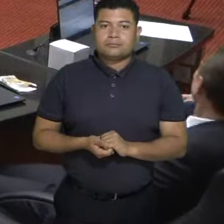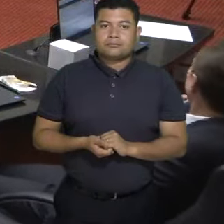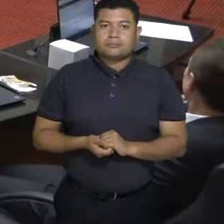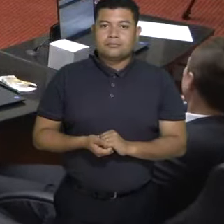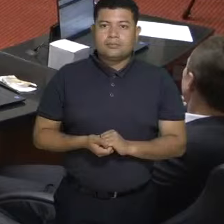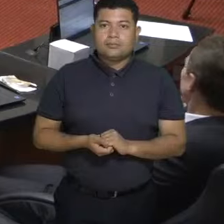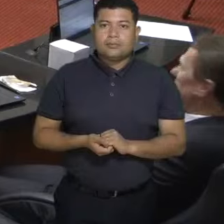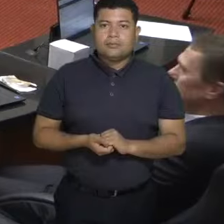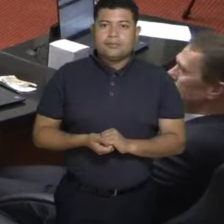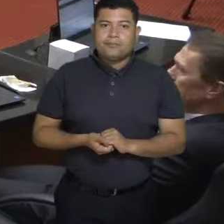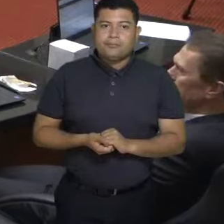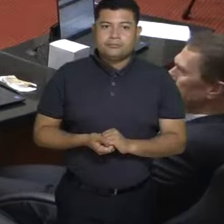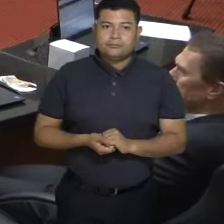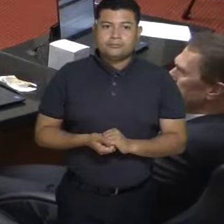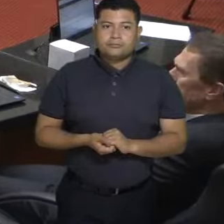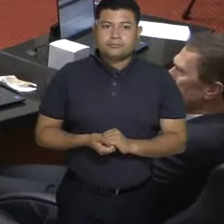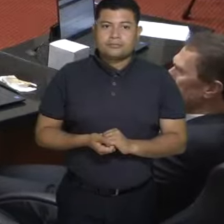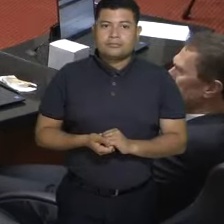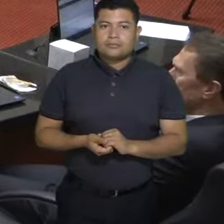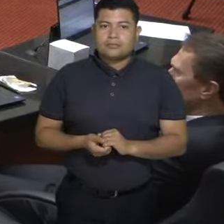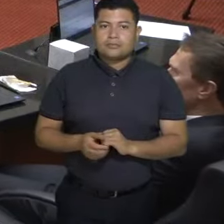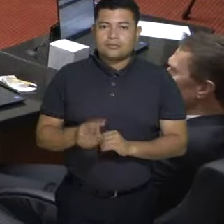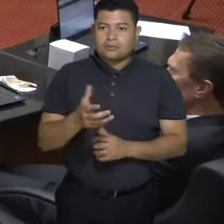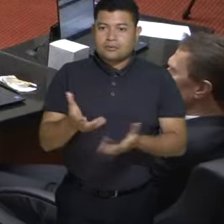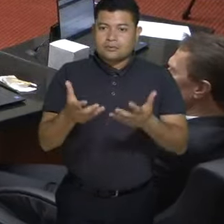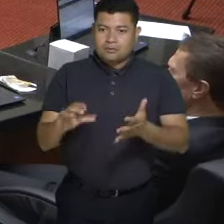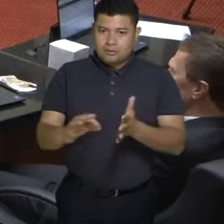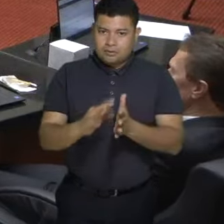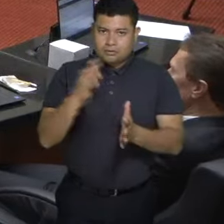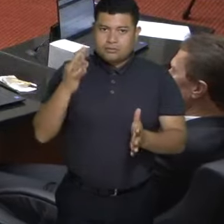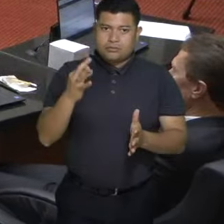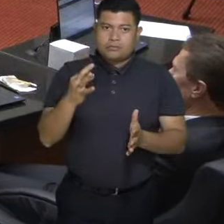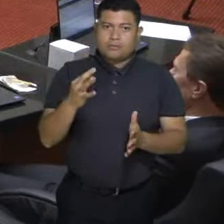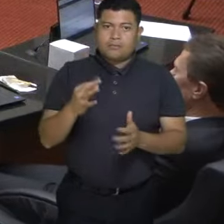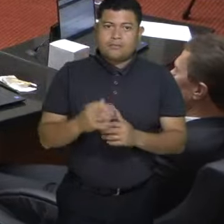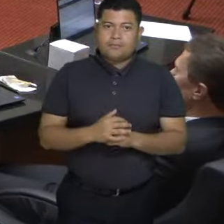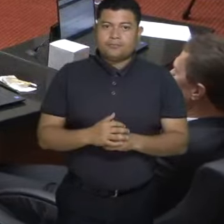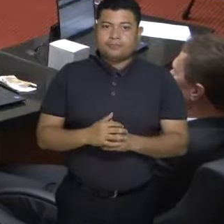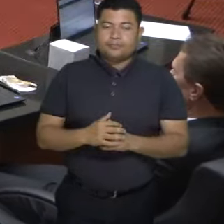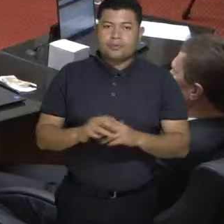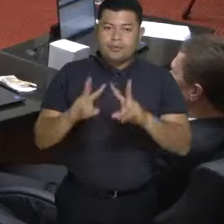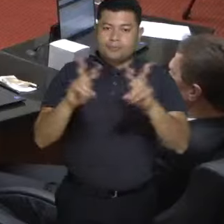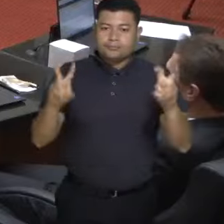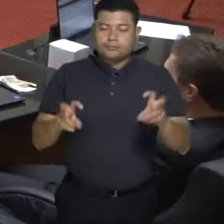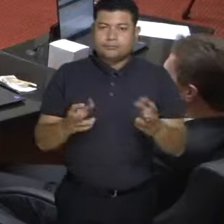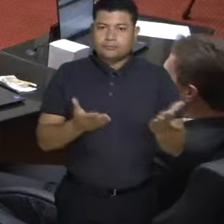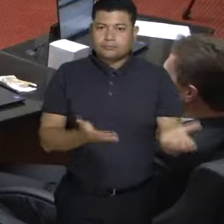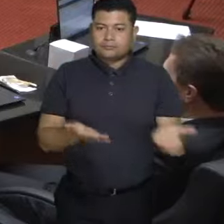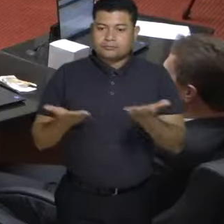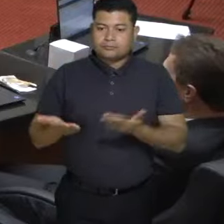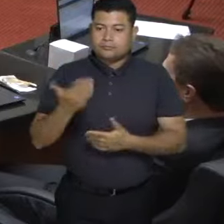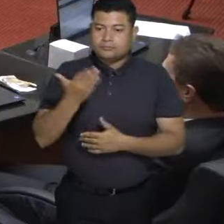Vossa Excelência quer requerer destaque das matérias? A palavra a deputada Luciane Carminati.